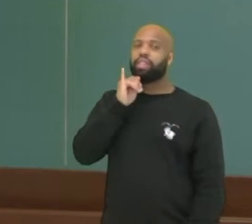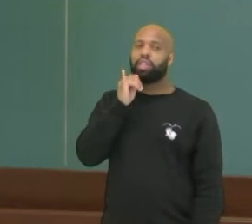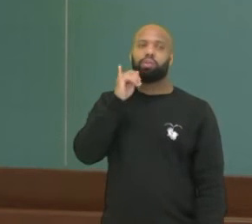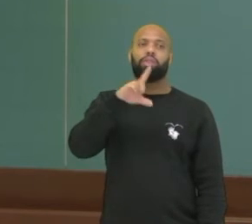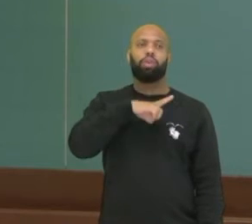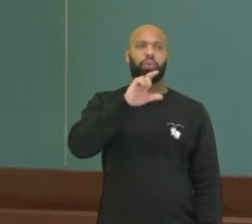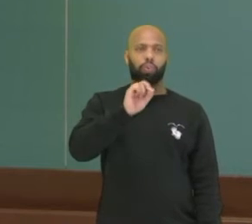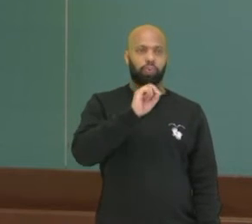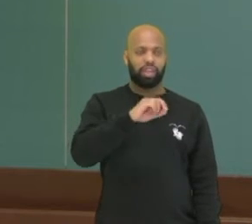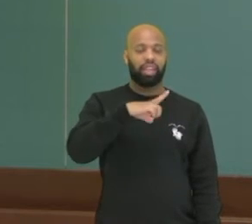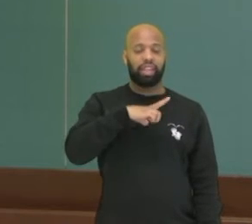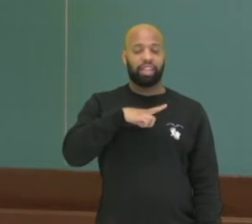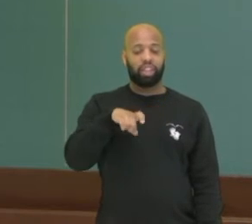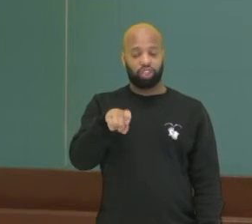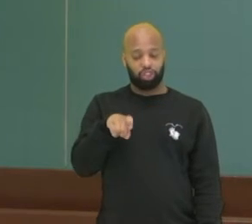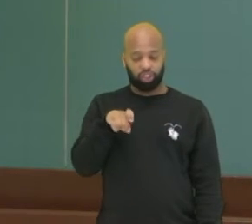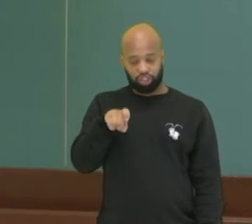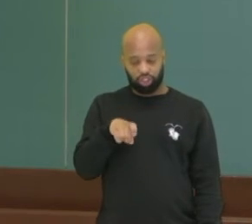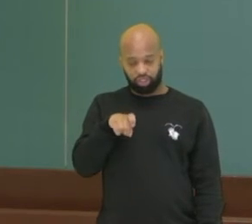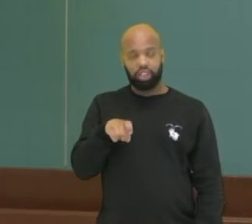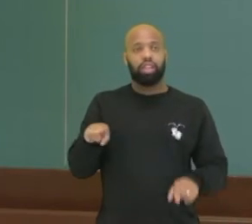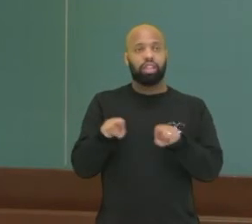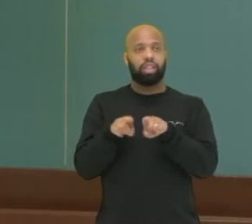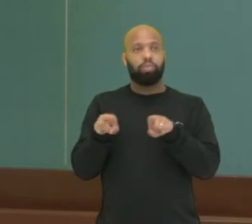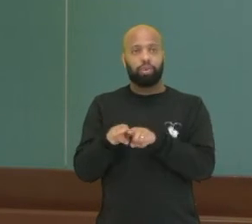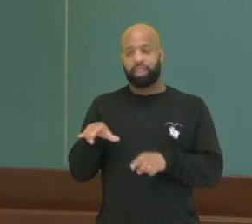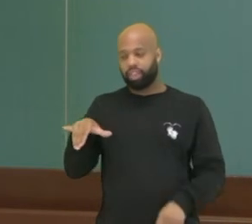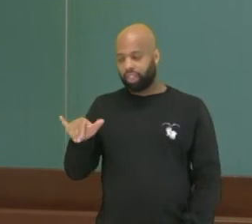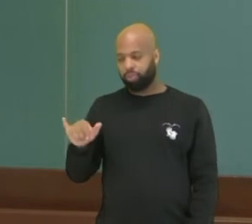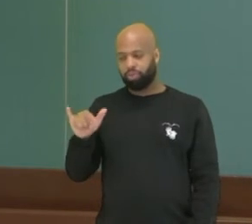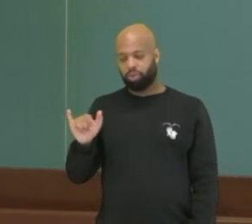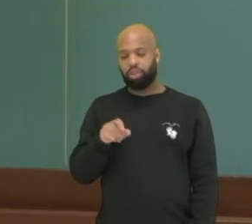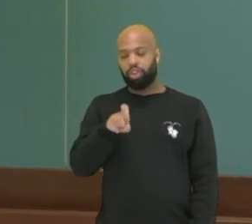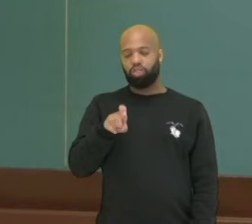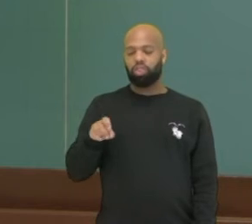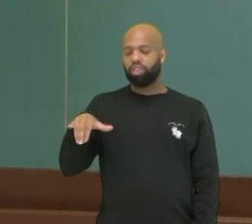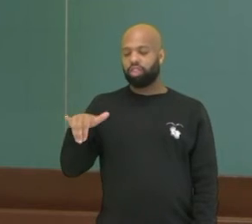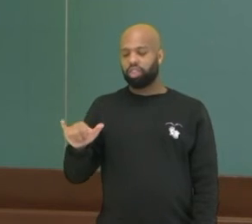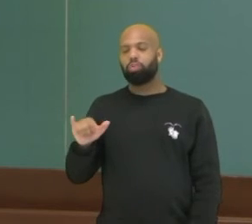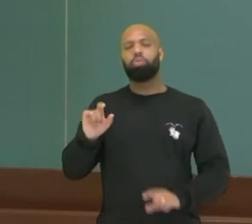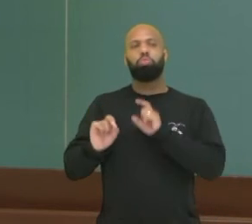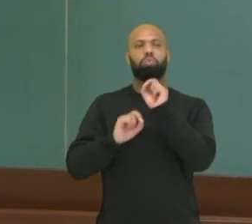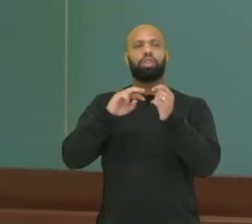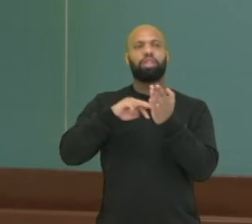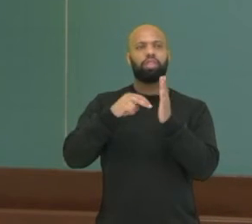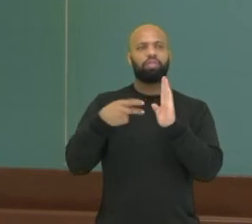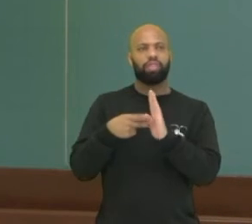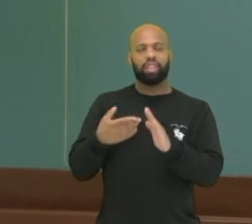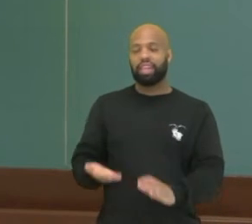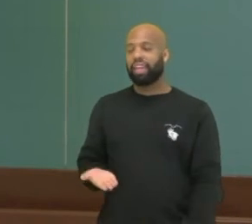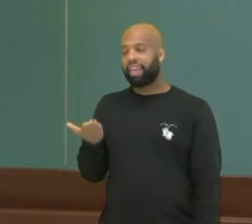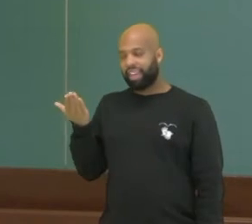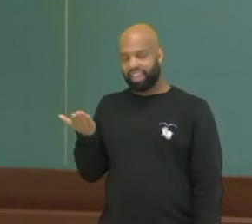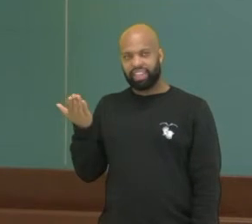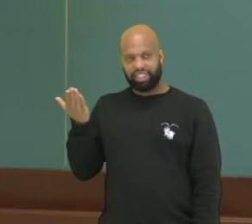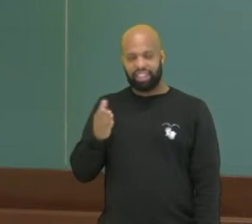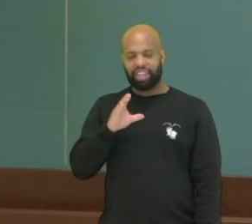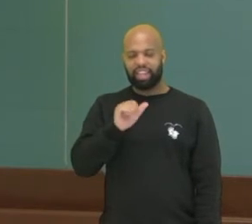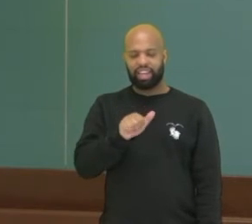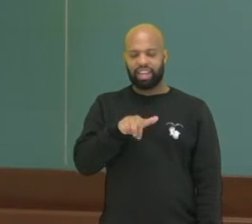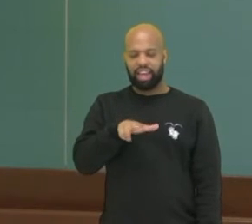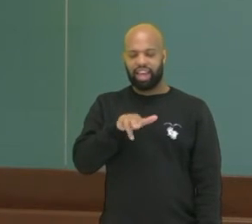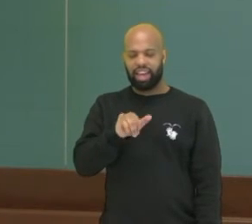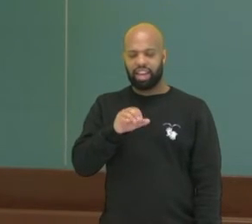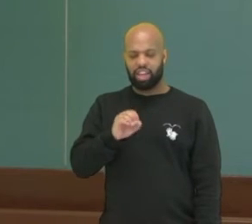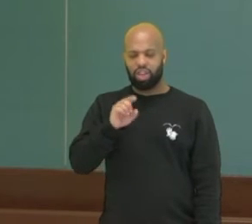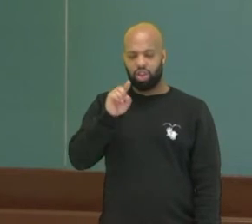temos X e Y. X e Y define, então, que este cariótipo é